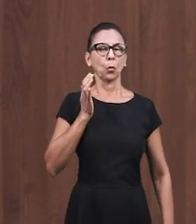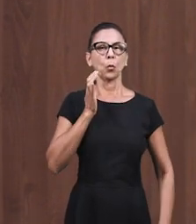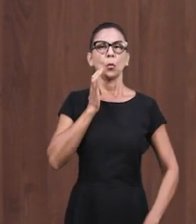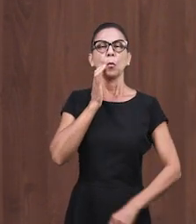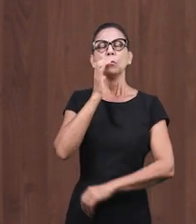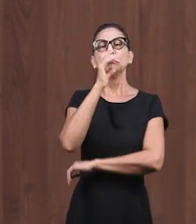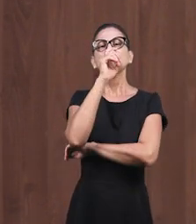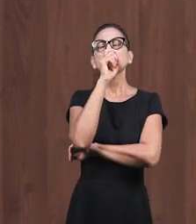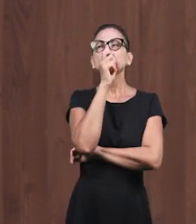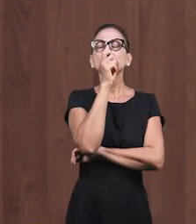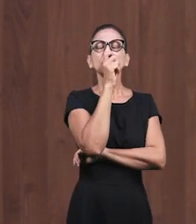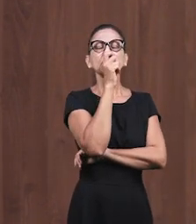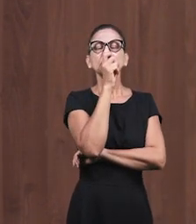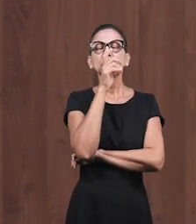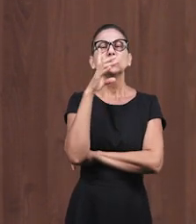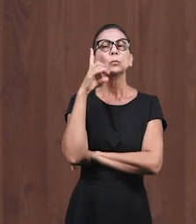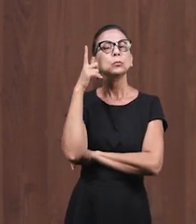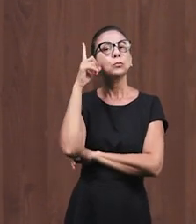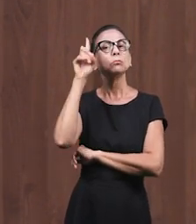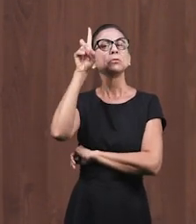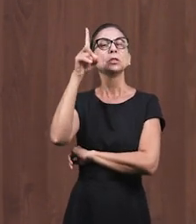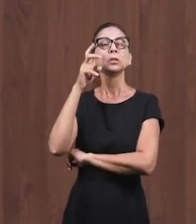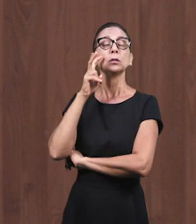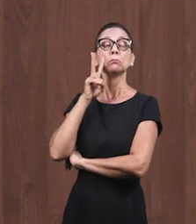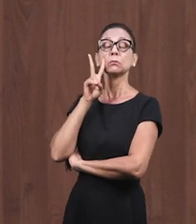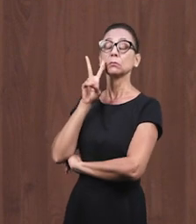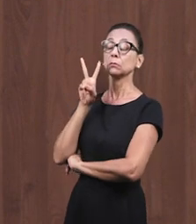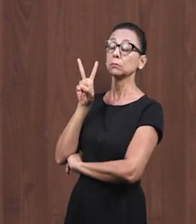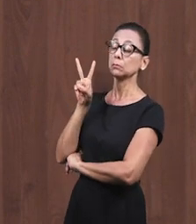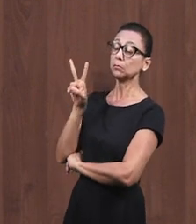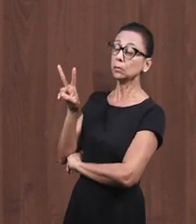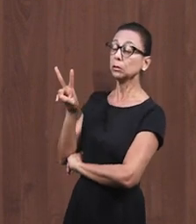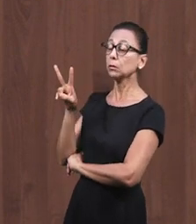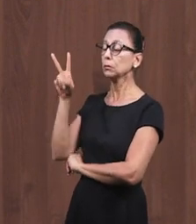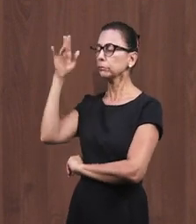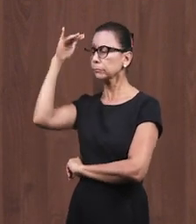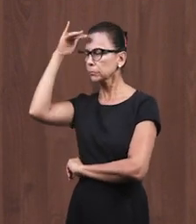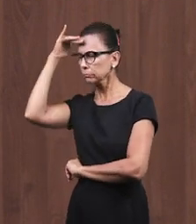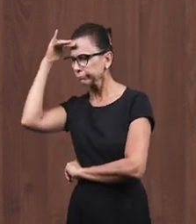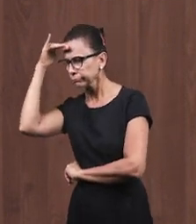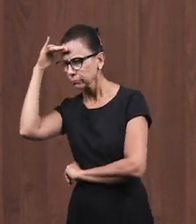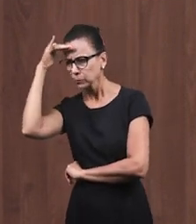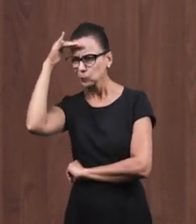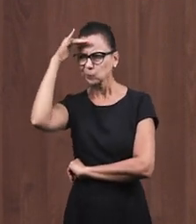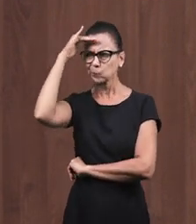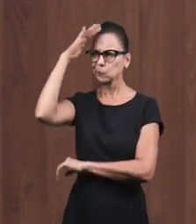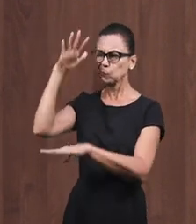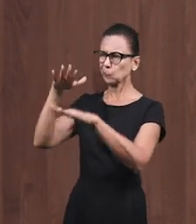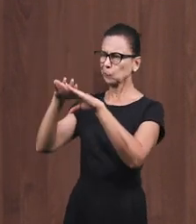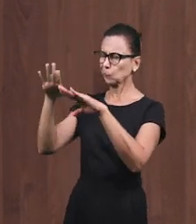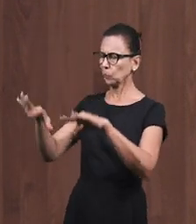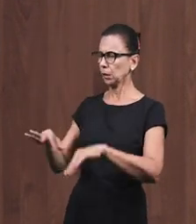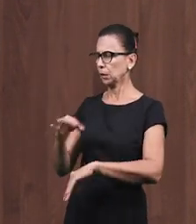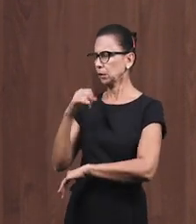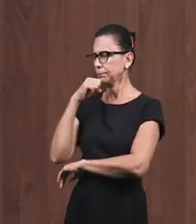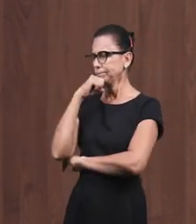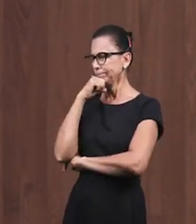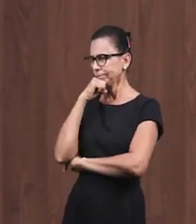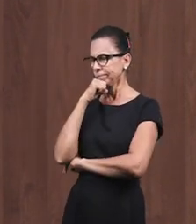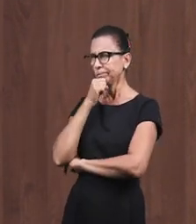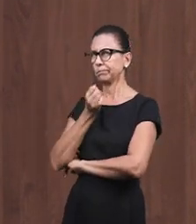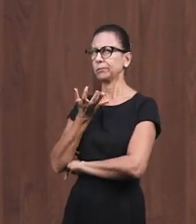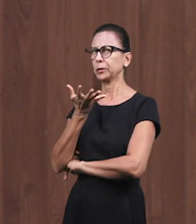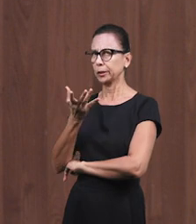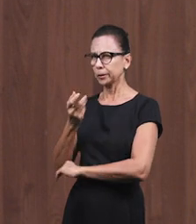para a vinha de Nabote, que era vizinha do seu palácio, e a desejou. Ele conhecia os costumes